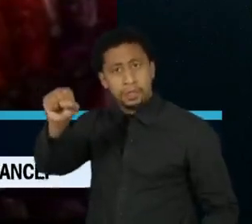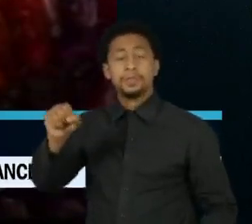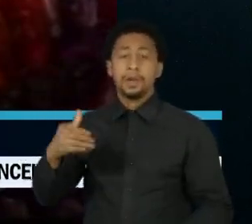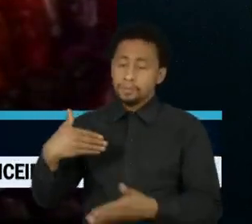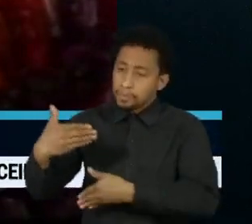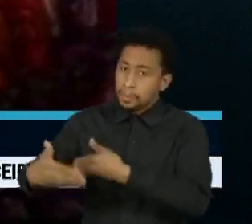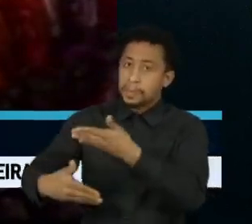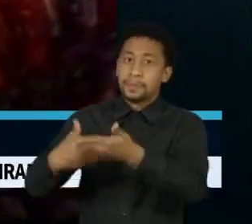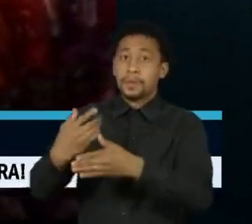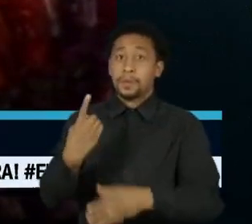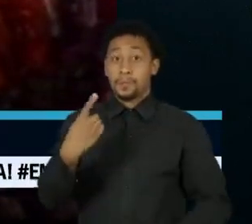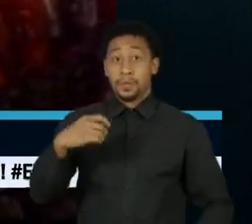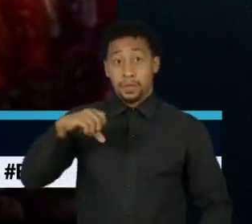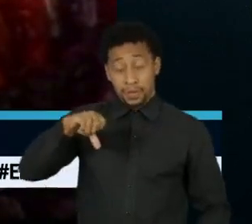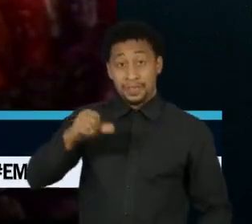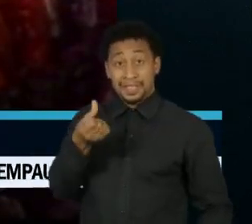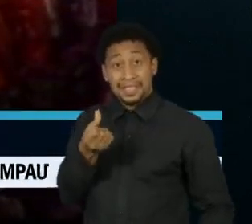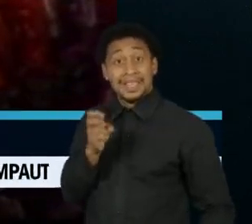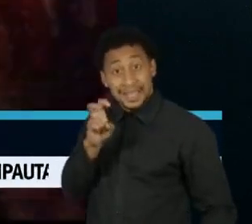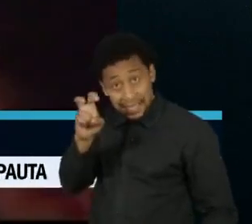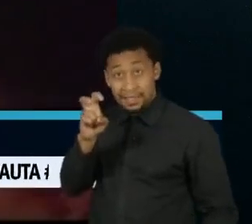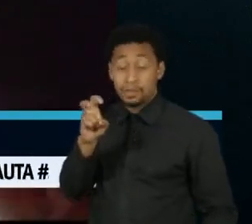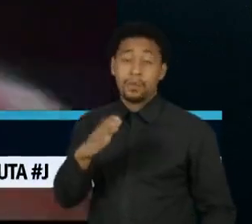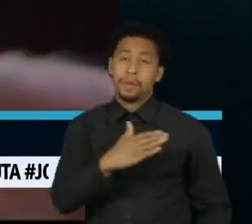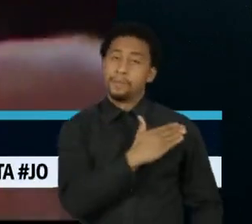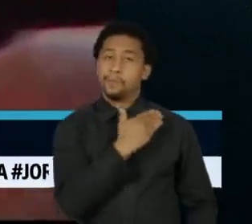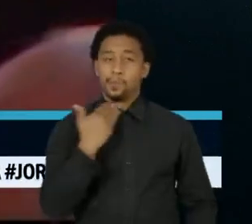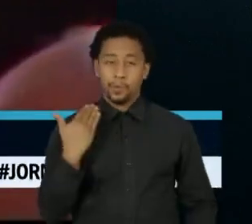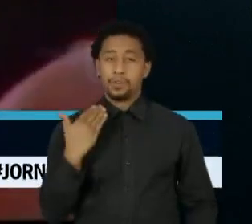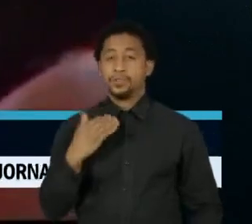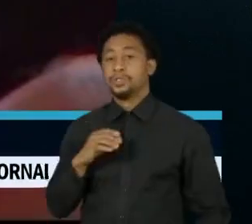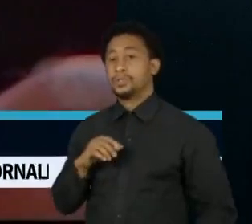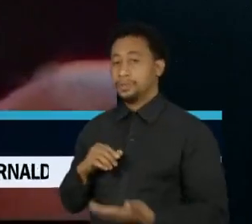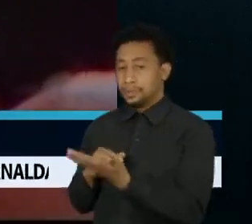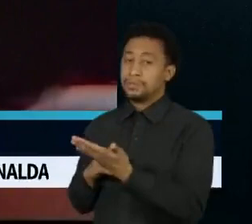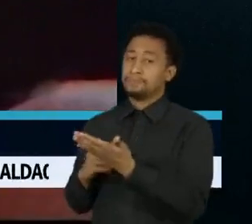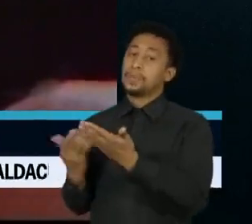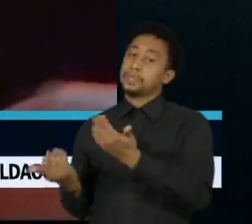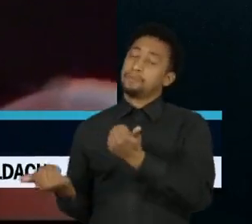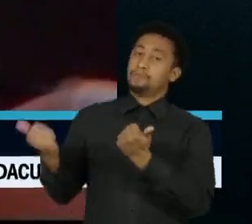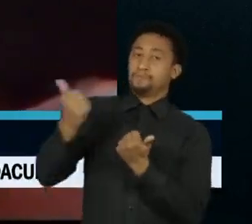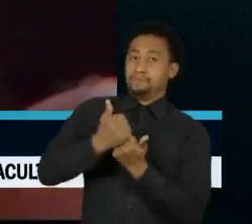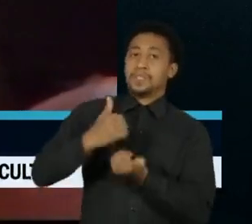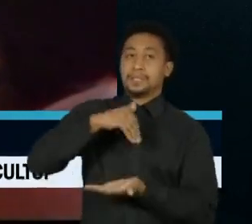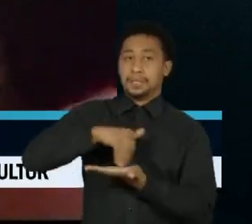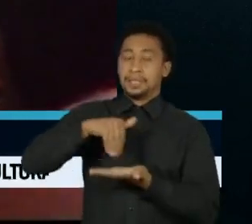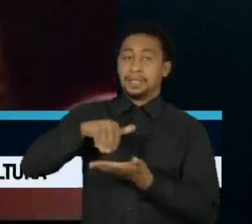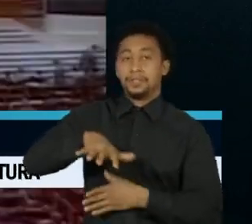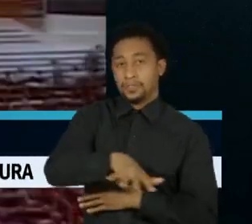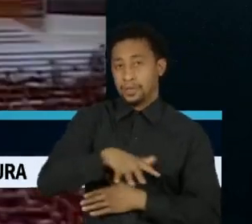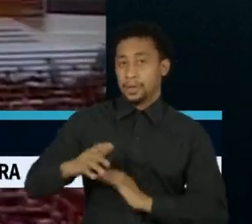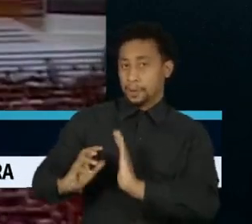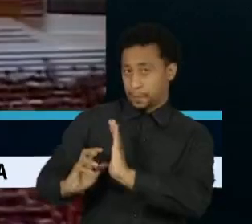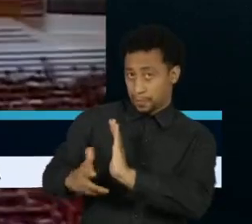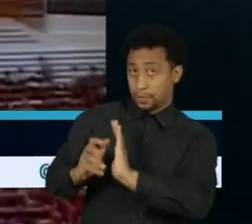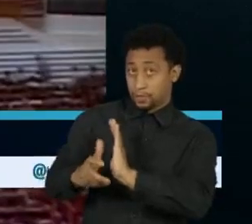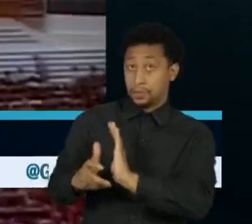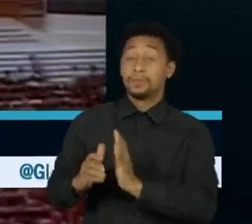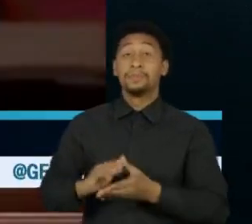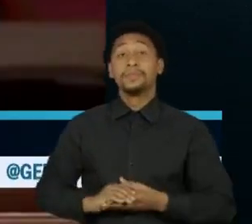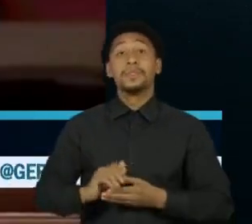1985. Com a morte de Konstantin Chernenko, Gorbachev assumiu o cargo de secretário-geral do partido.